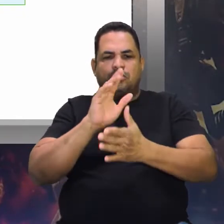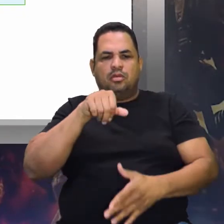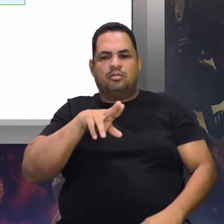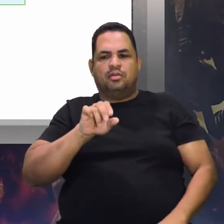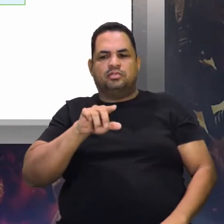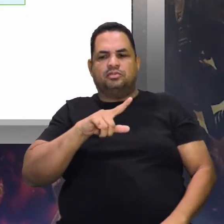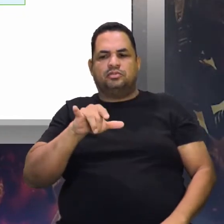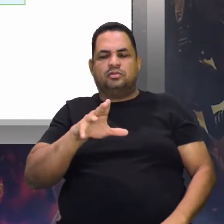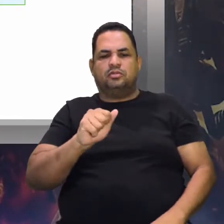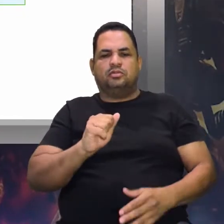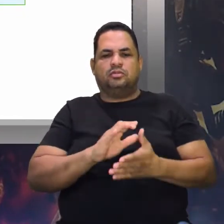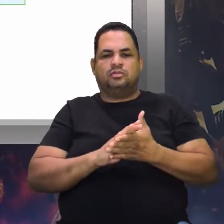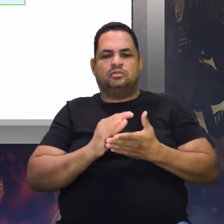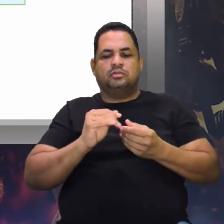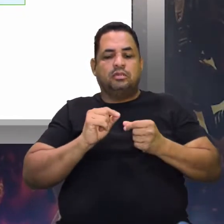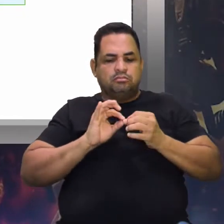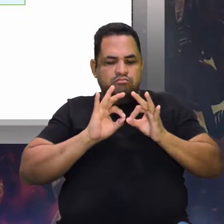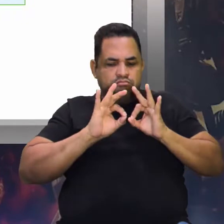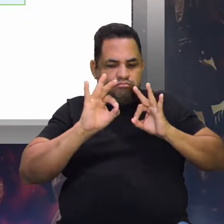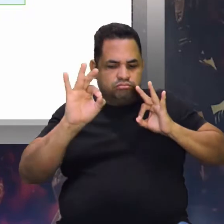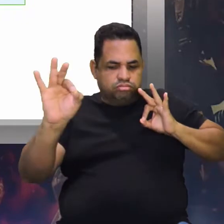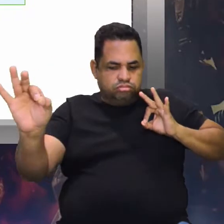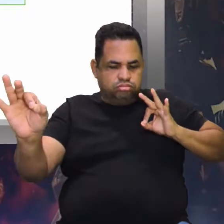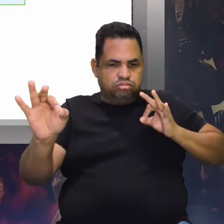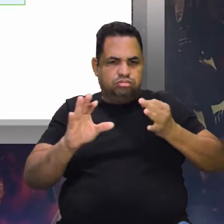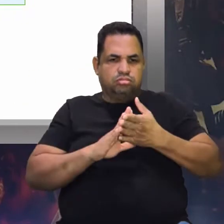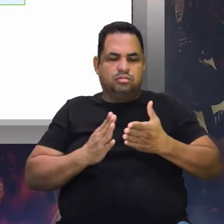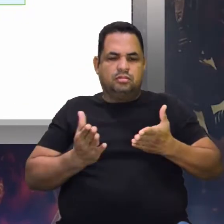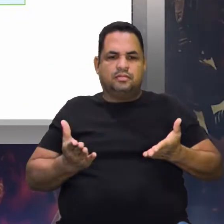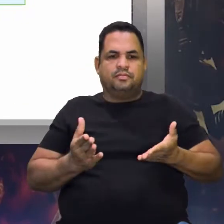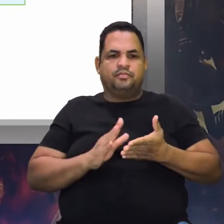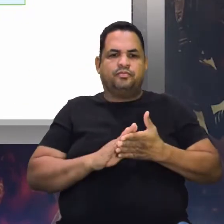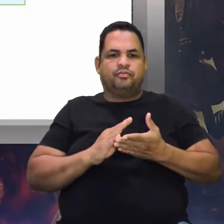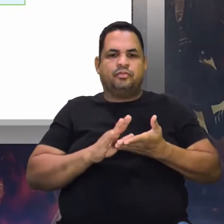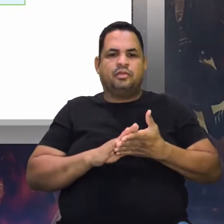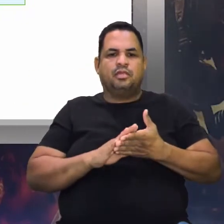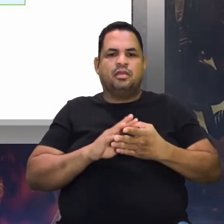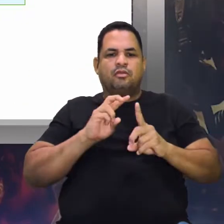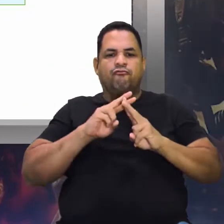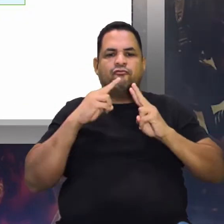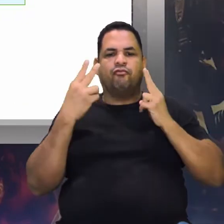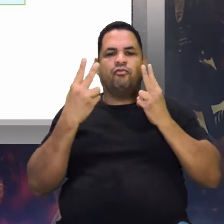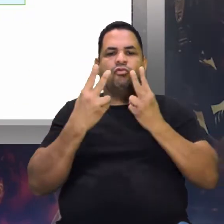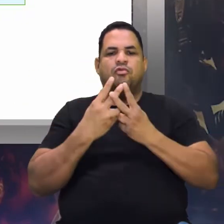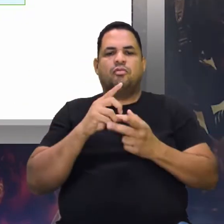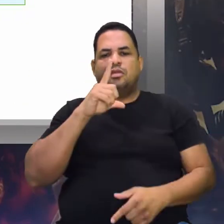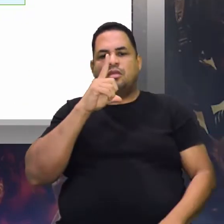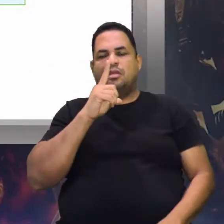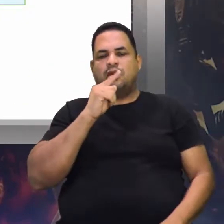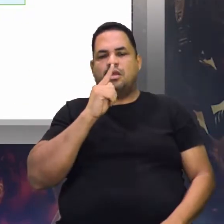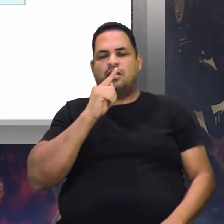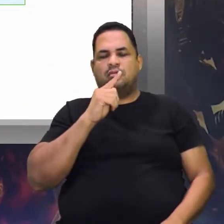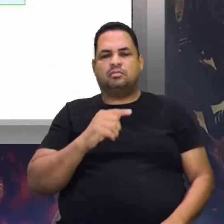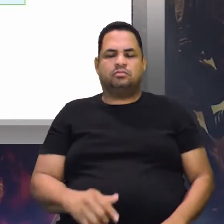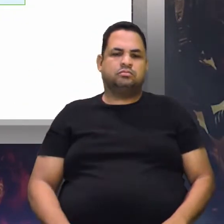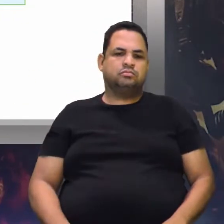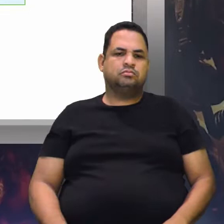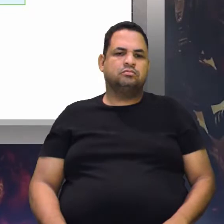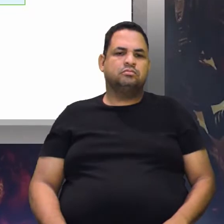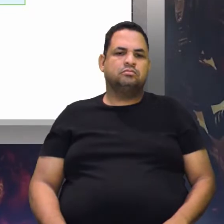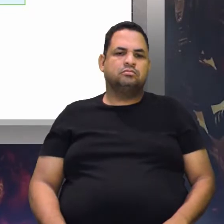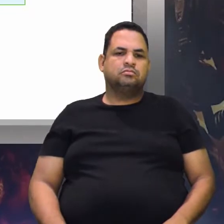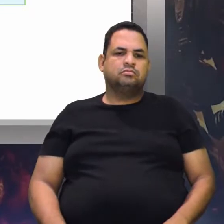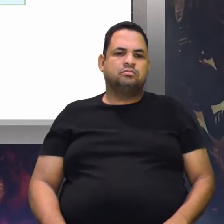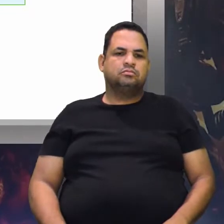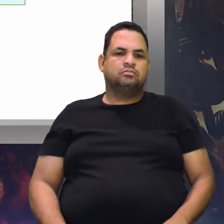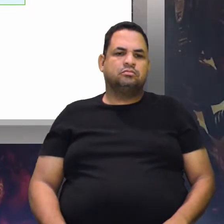tanto em extensão, quanto em volume d'água. É muito maior do que o rio Nilo. Só o volume